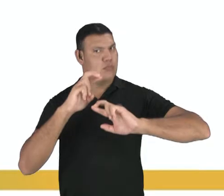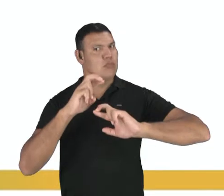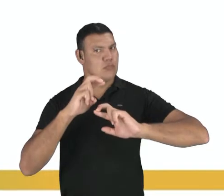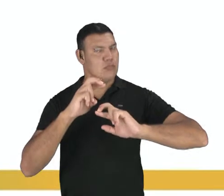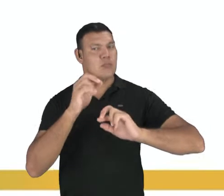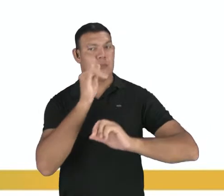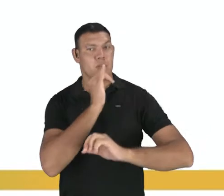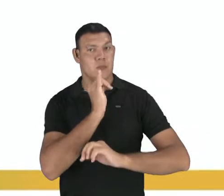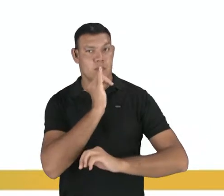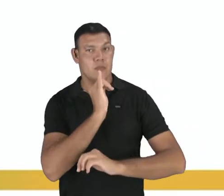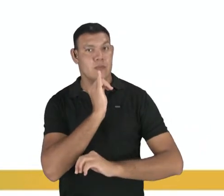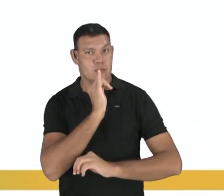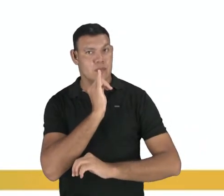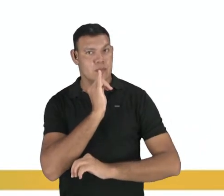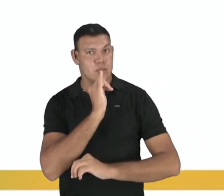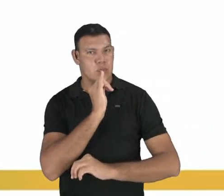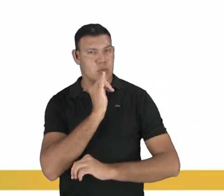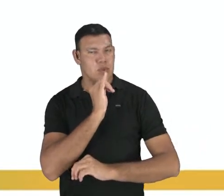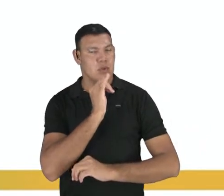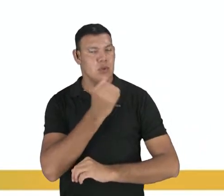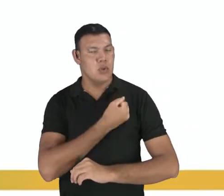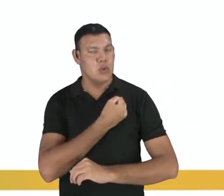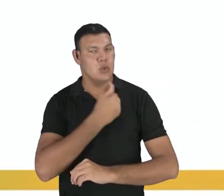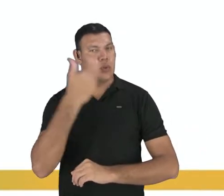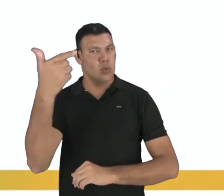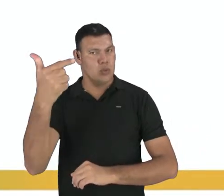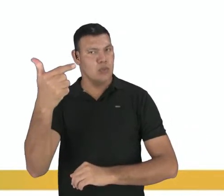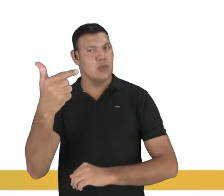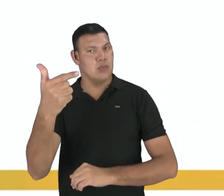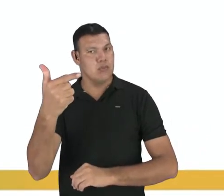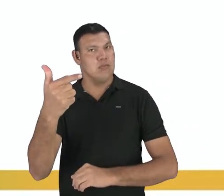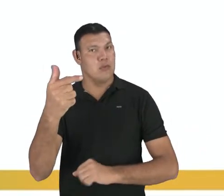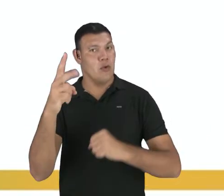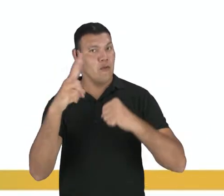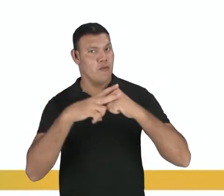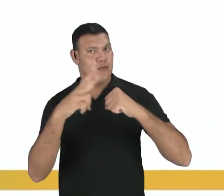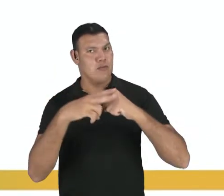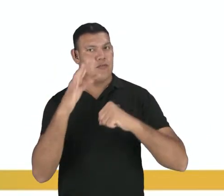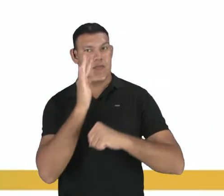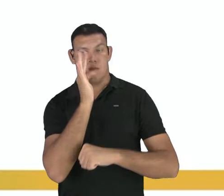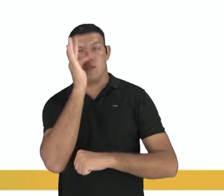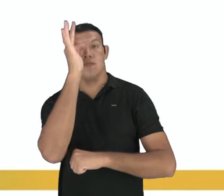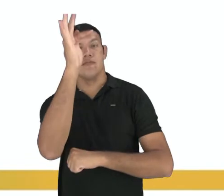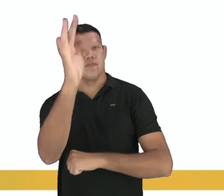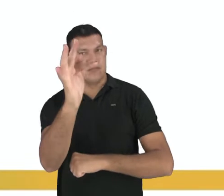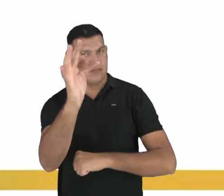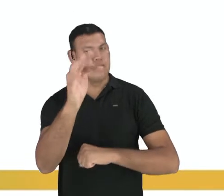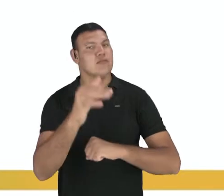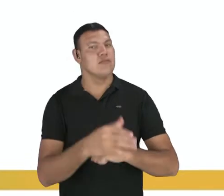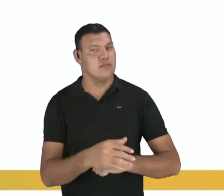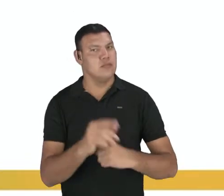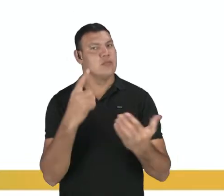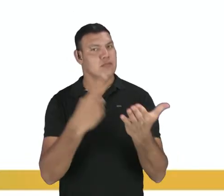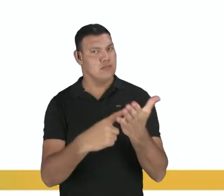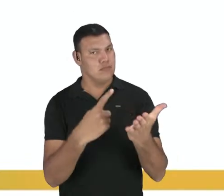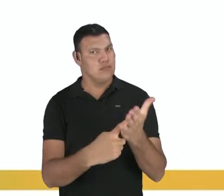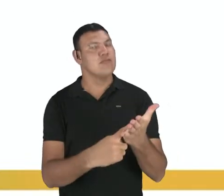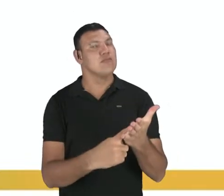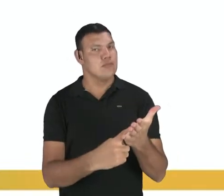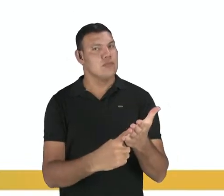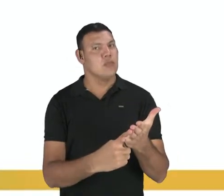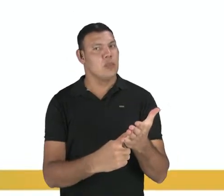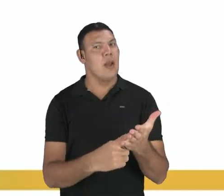no futuro, tá? Então, o verbo, o phrasal verb, ele vai ser conjugado, sim, de acordo com o tempo